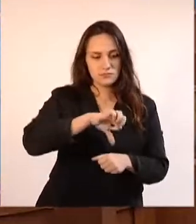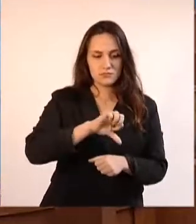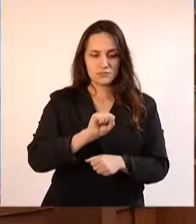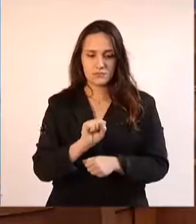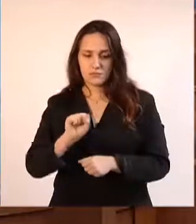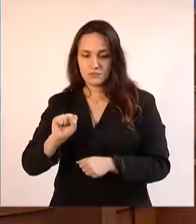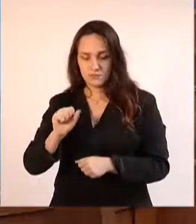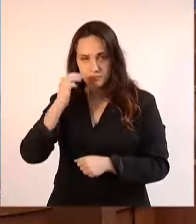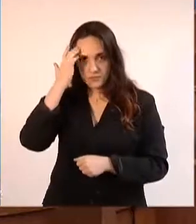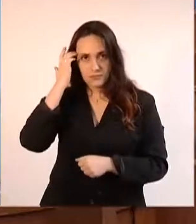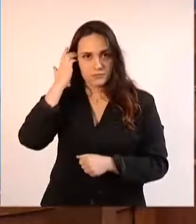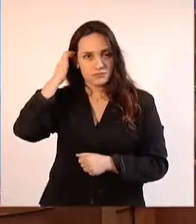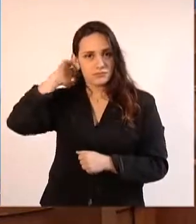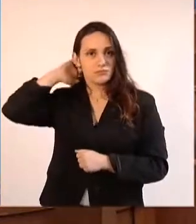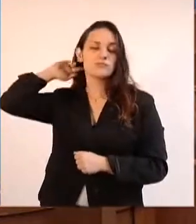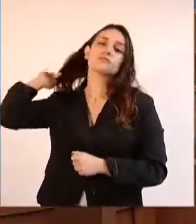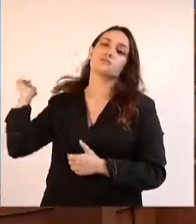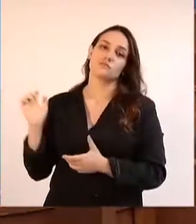1988,